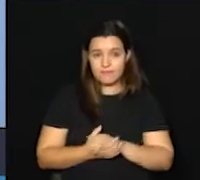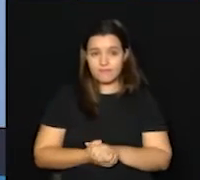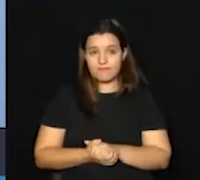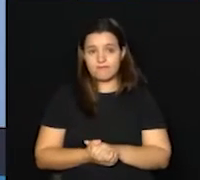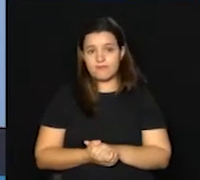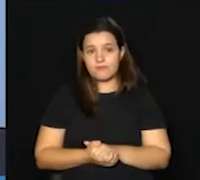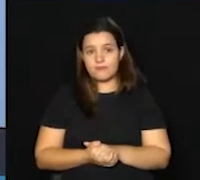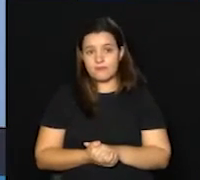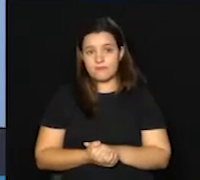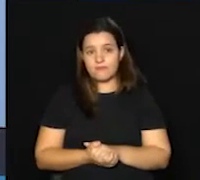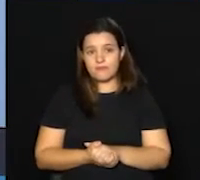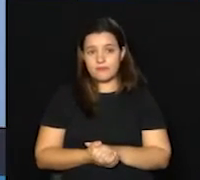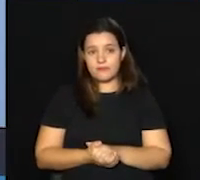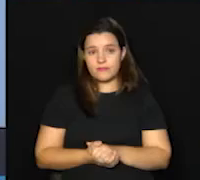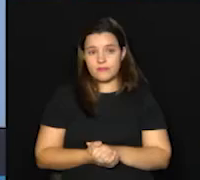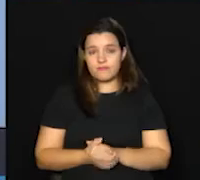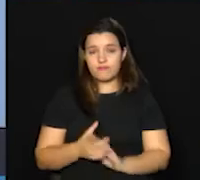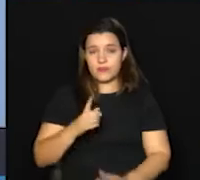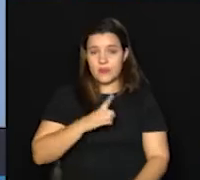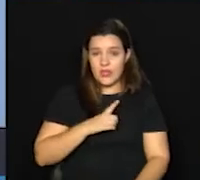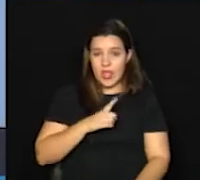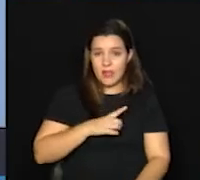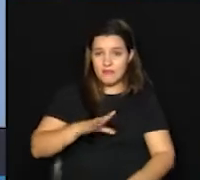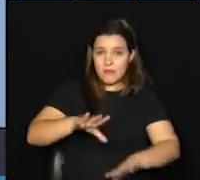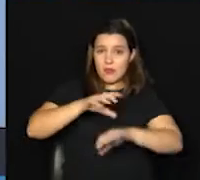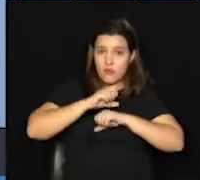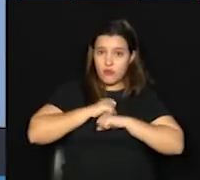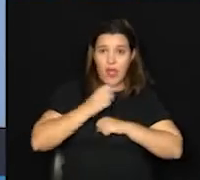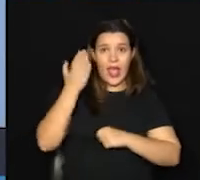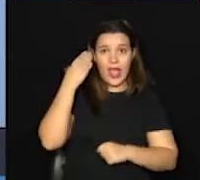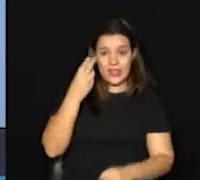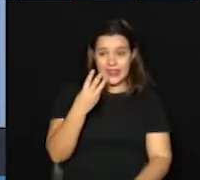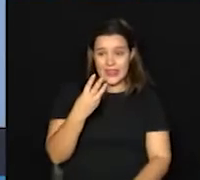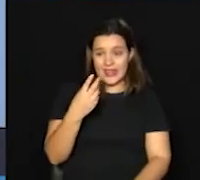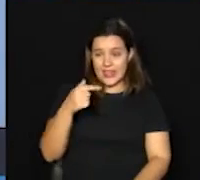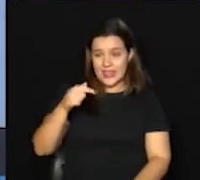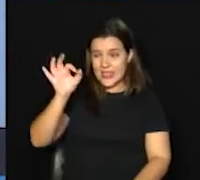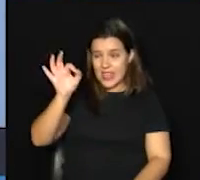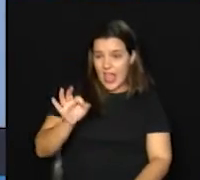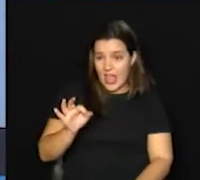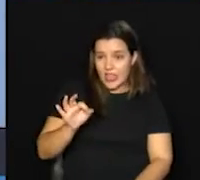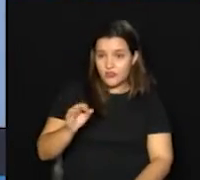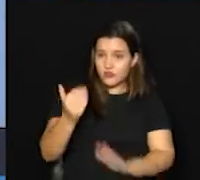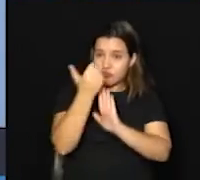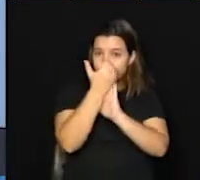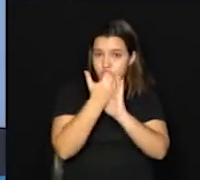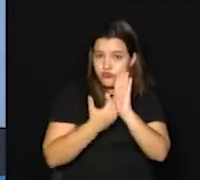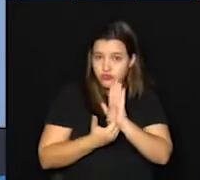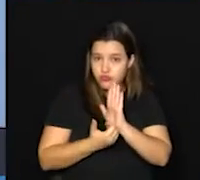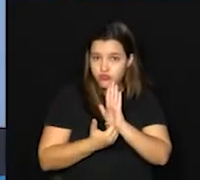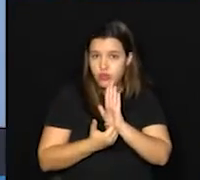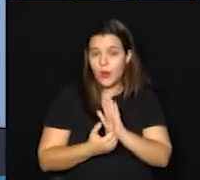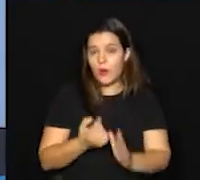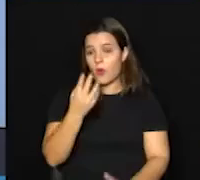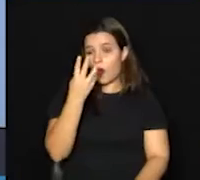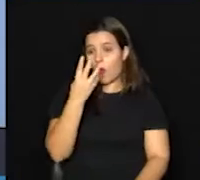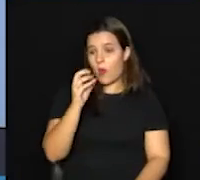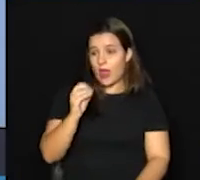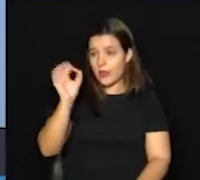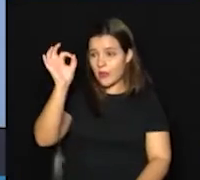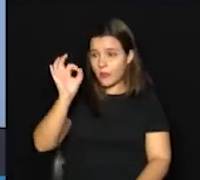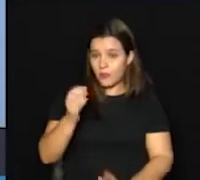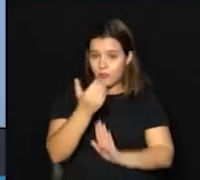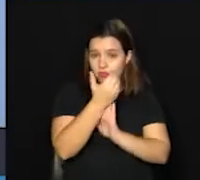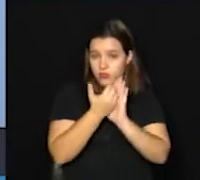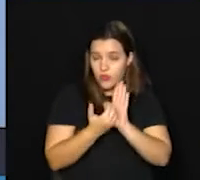menos 37,5% no número de casos e menos 40,3% no número de mortes referente